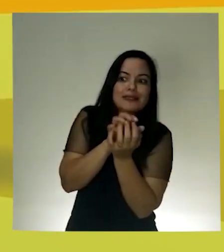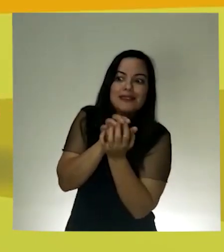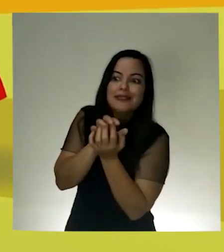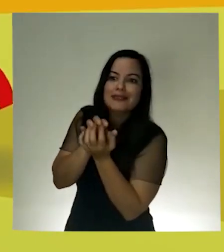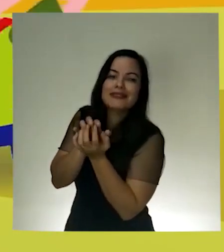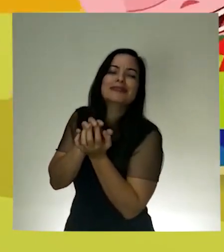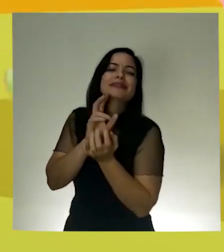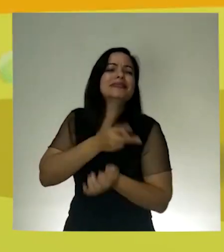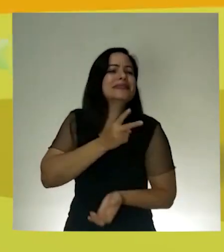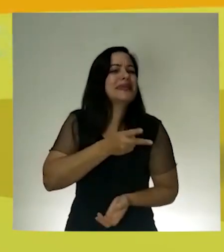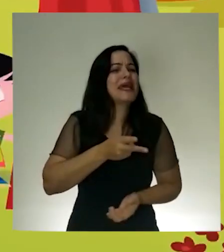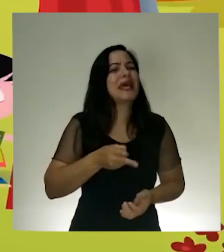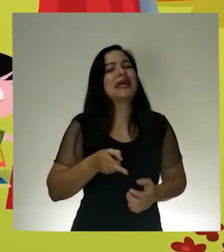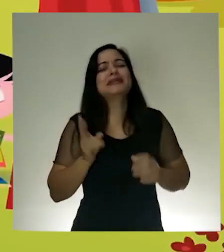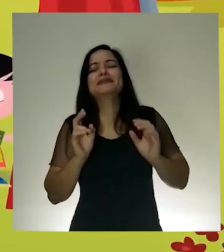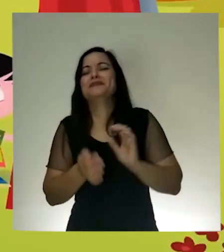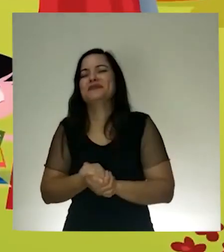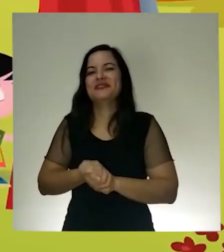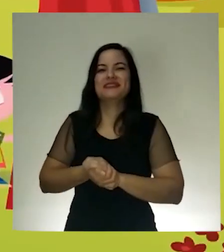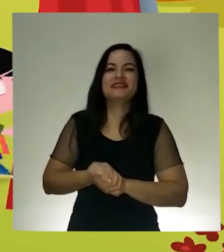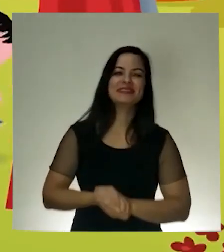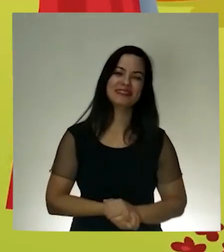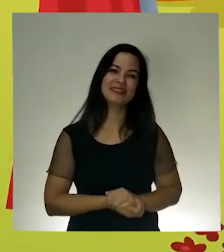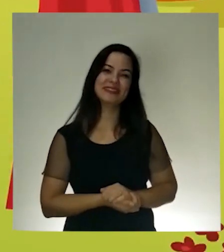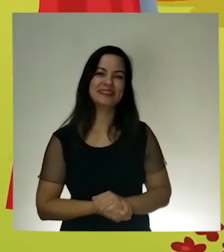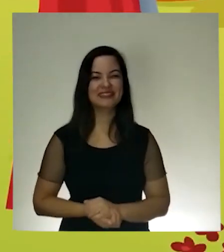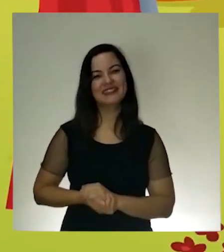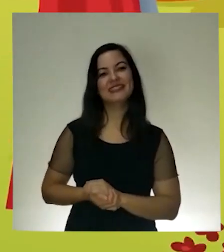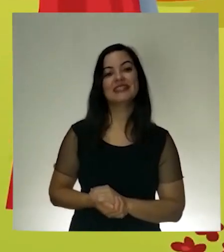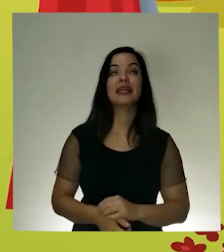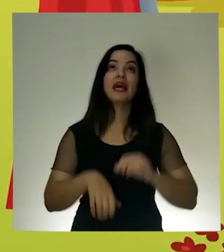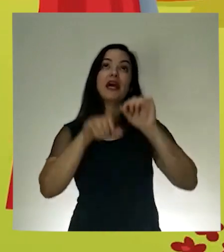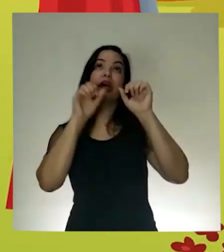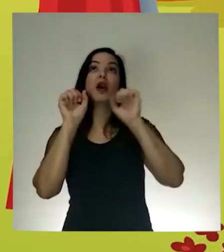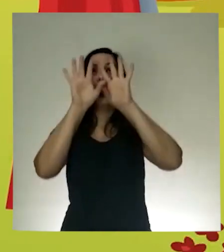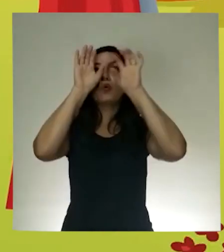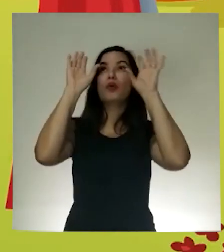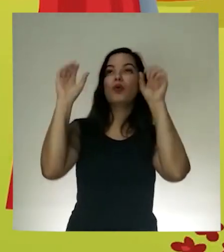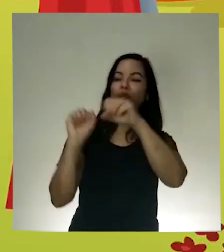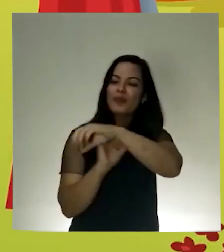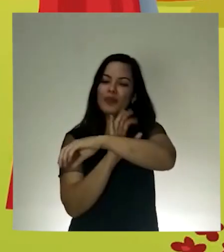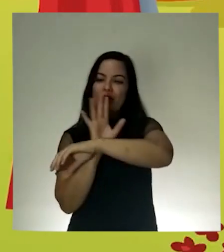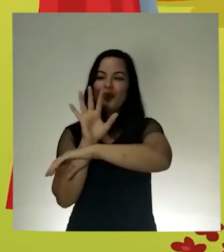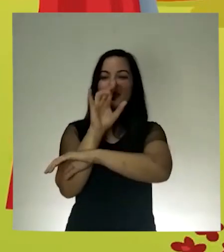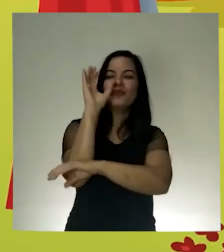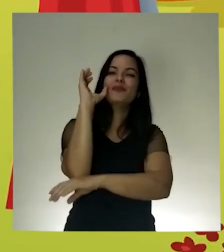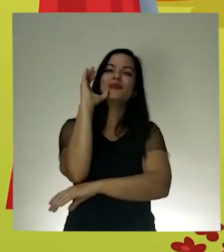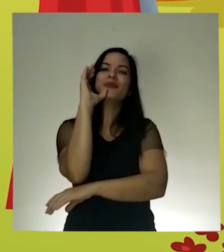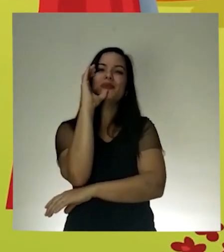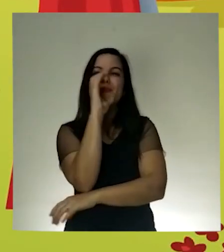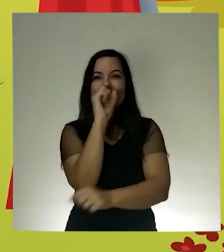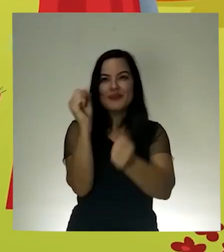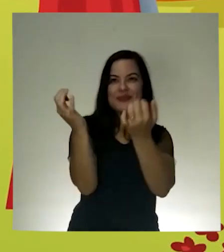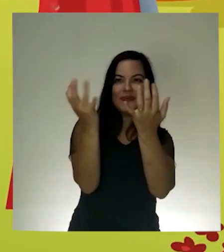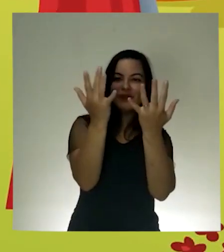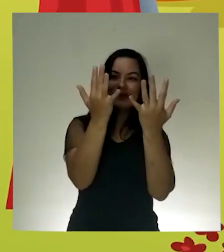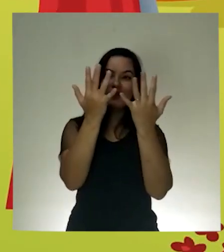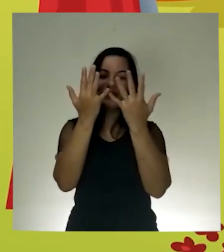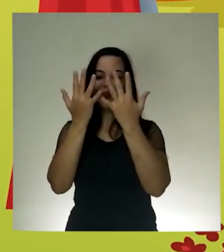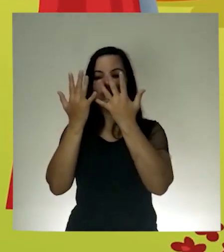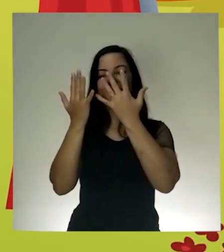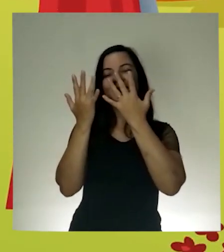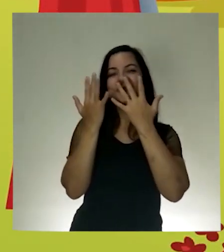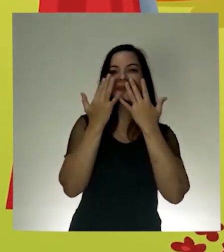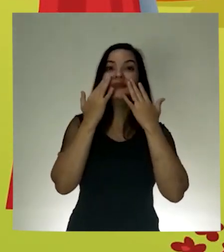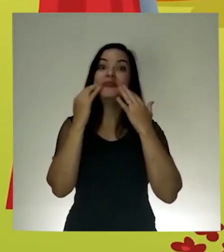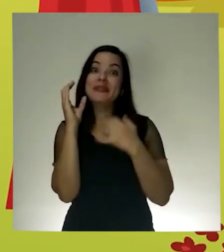bate, bate o dente. Nuvem de vapor, vem, vem, vem, vem. Ela vem bem quente